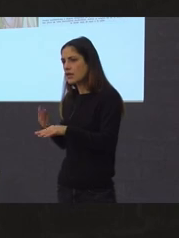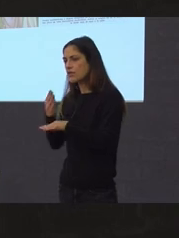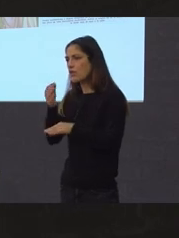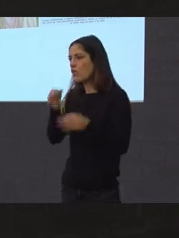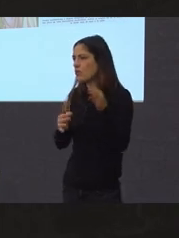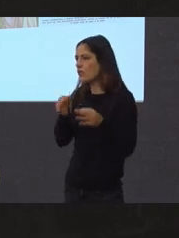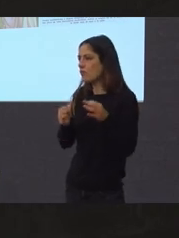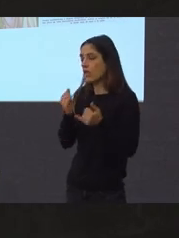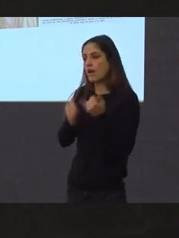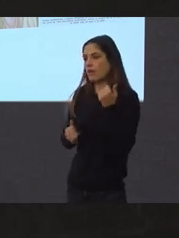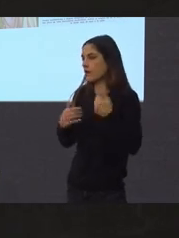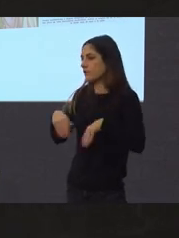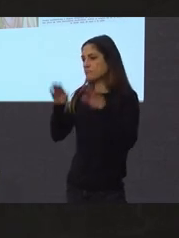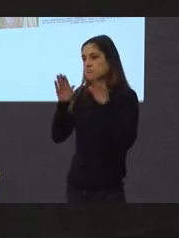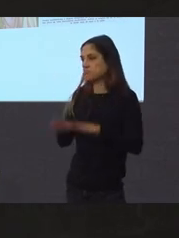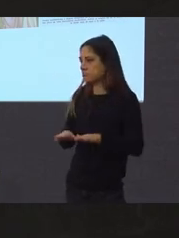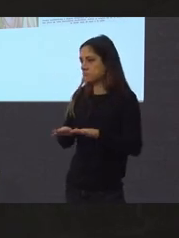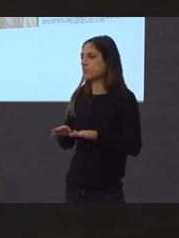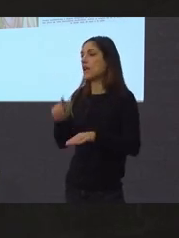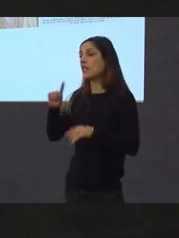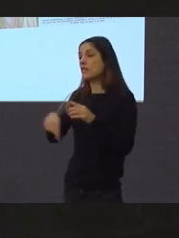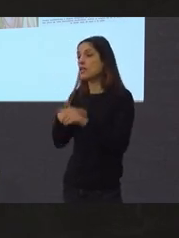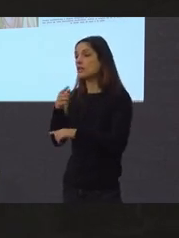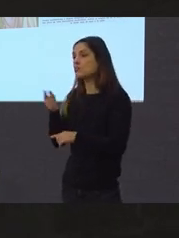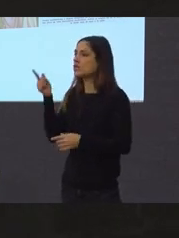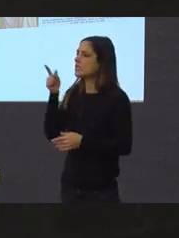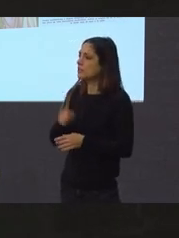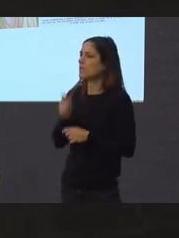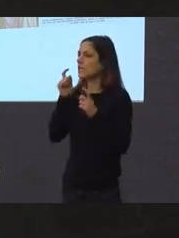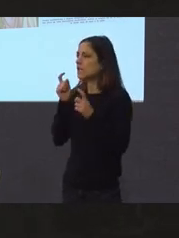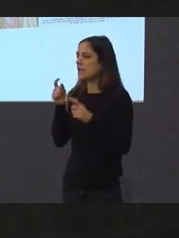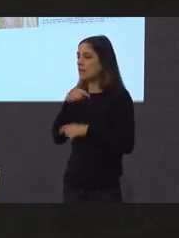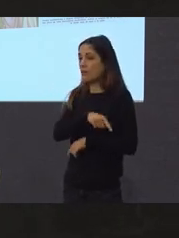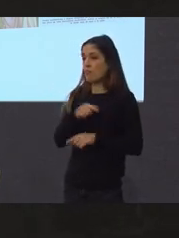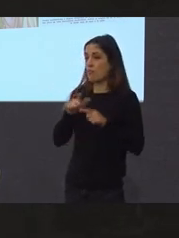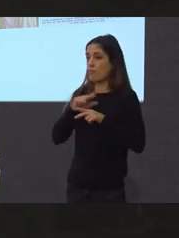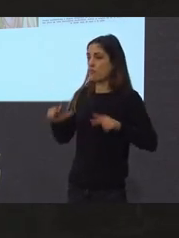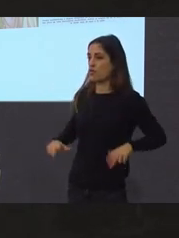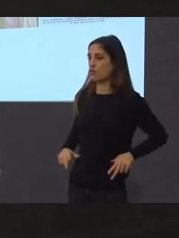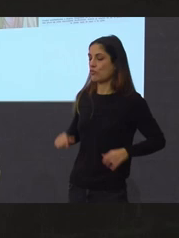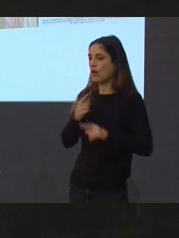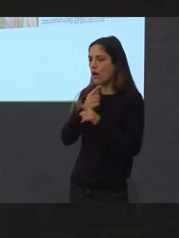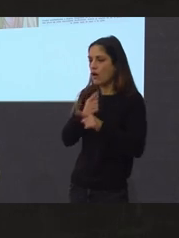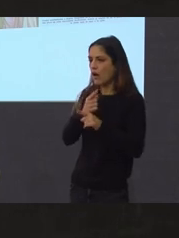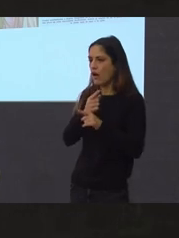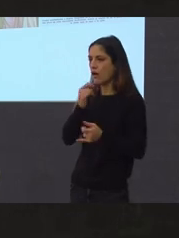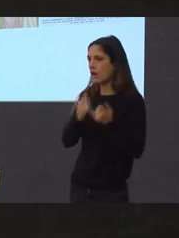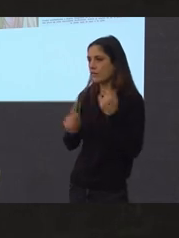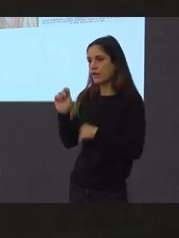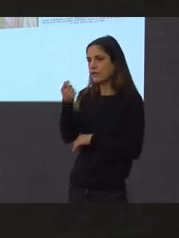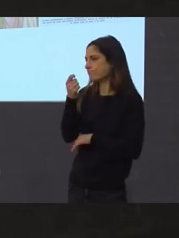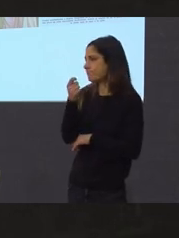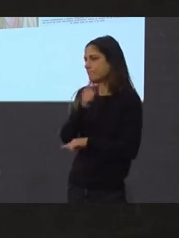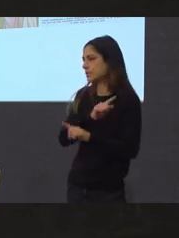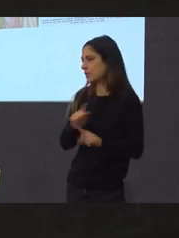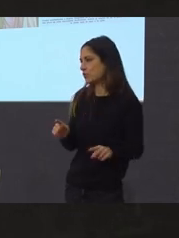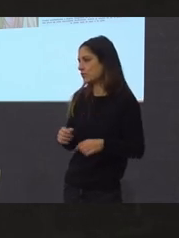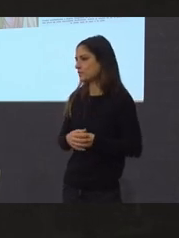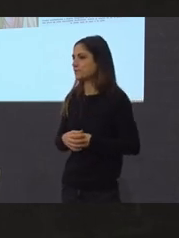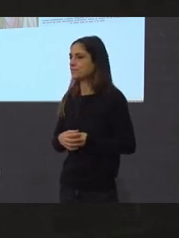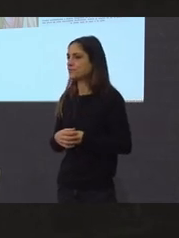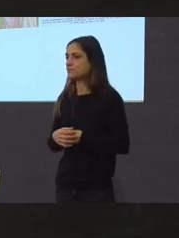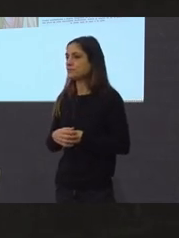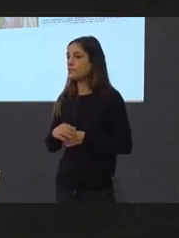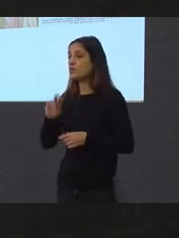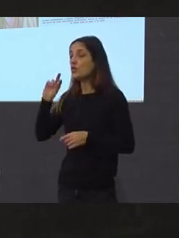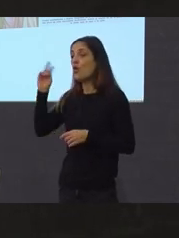en Portugal tamén o intentou e tampouco o conseguiu, non? E outro caso que temos aí